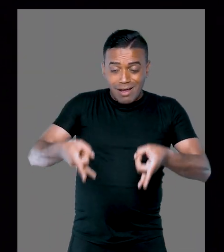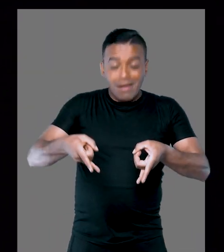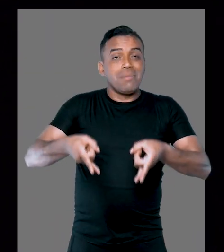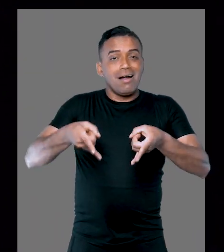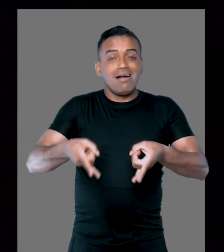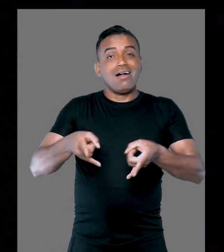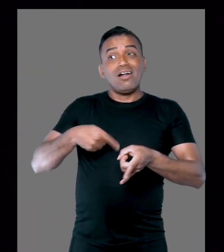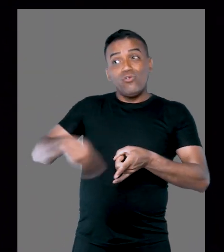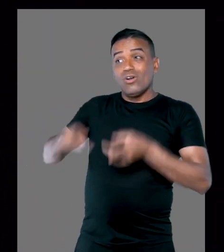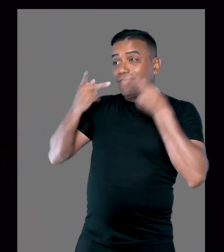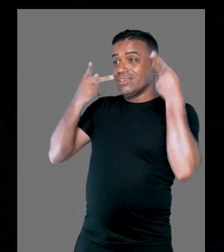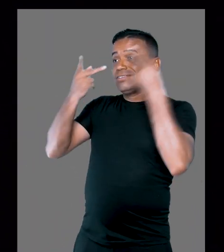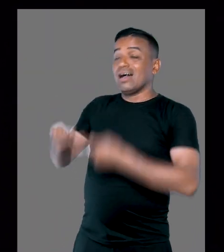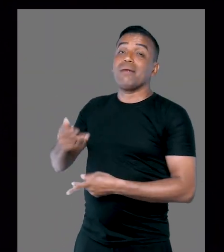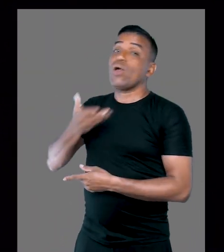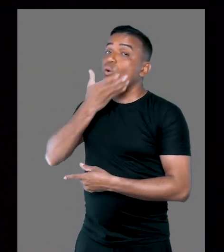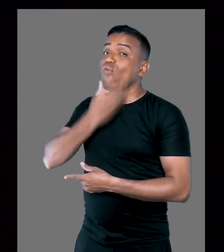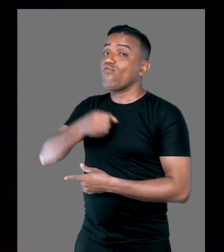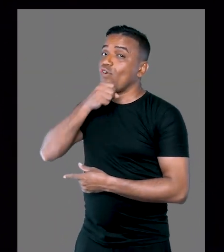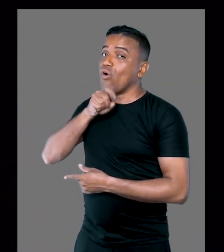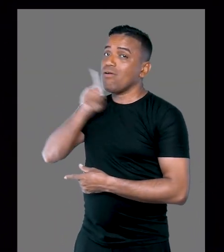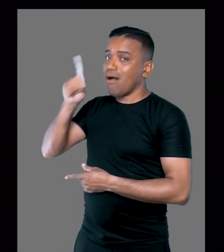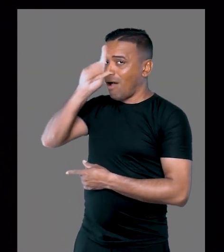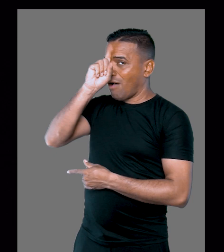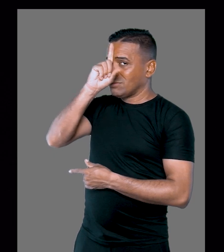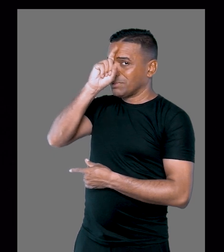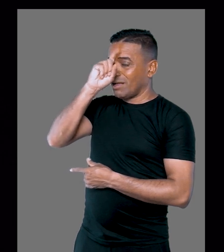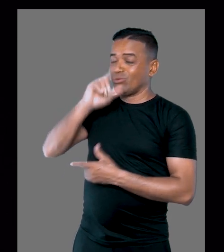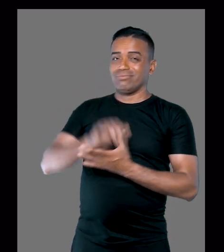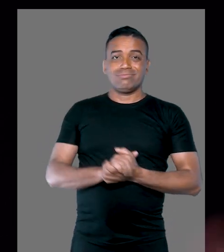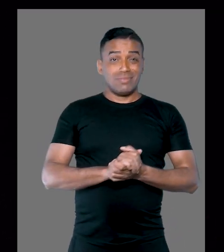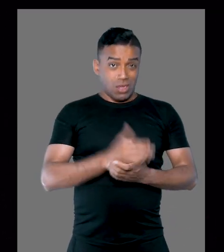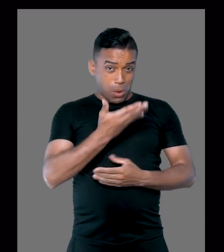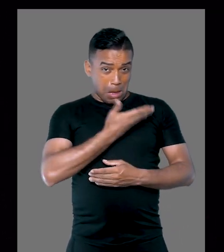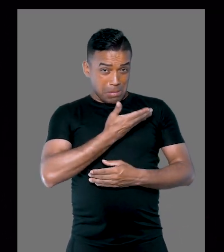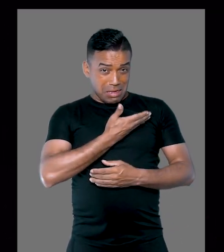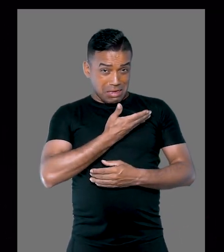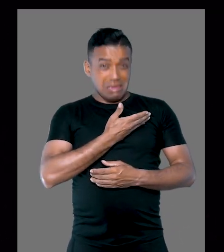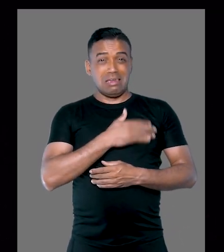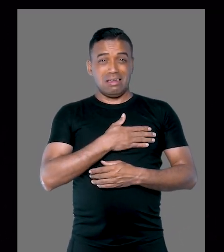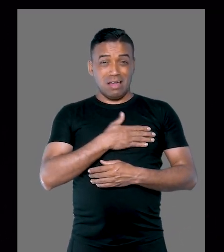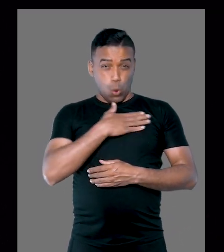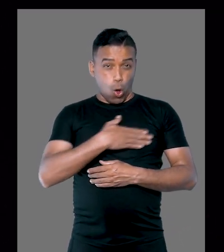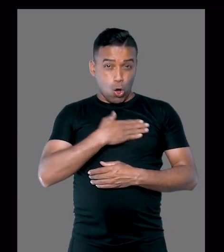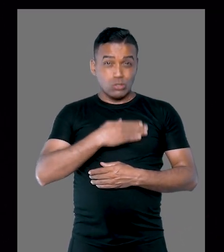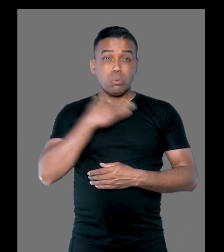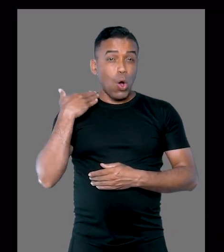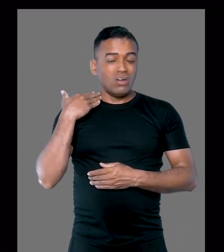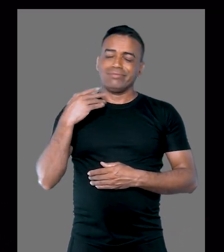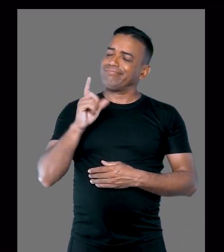avô no hospital. Não sou amiga da morte, mas eu entendo ela. E eu sei que essas